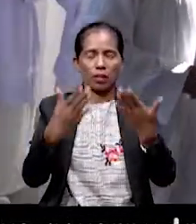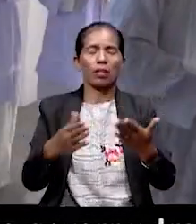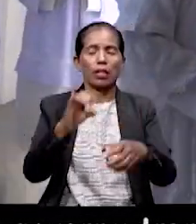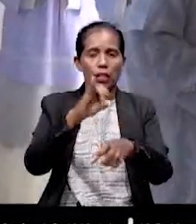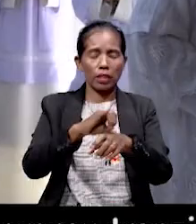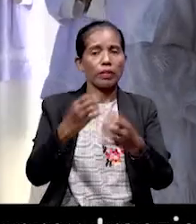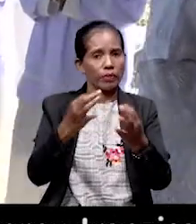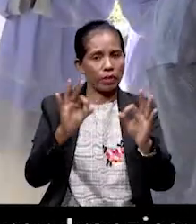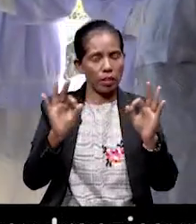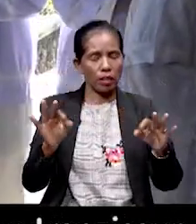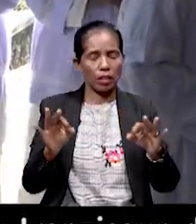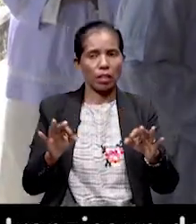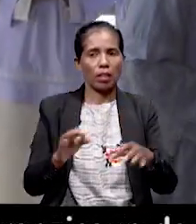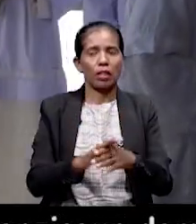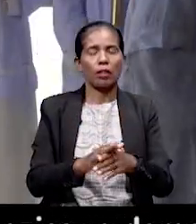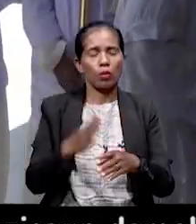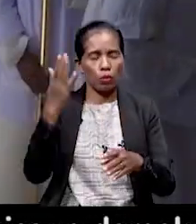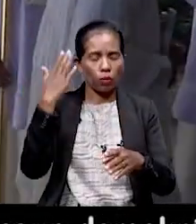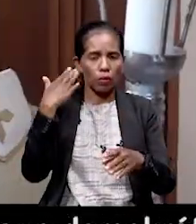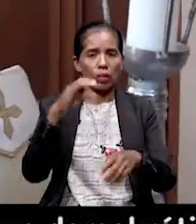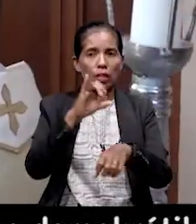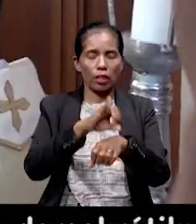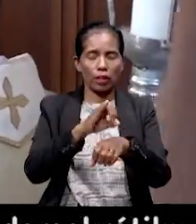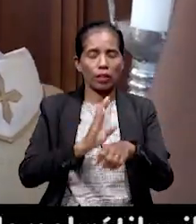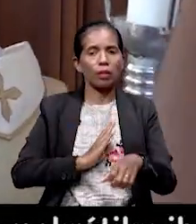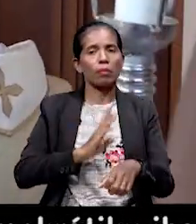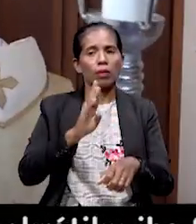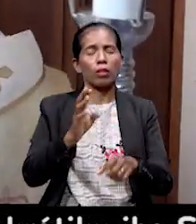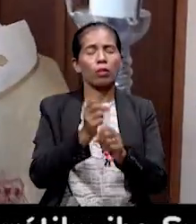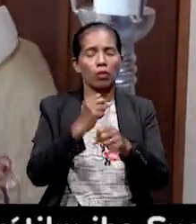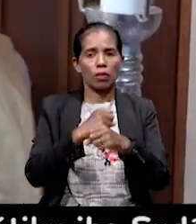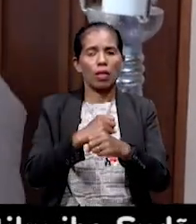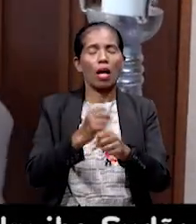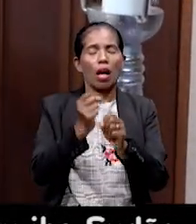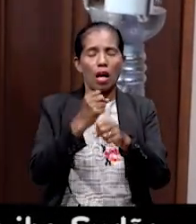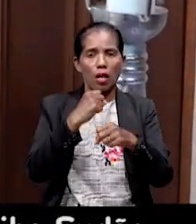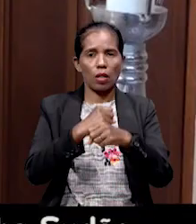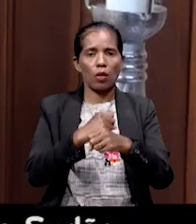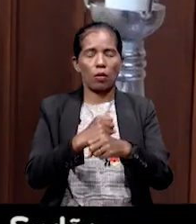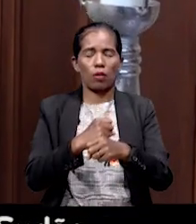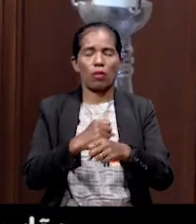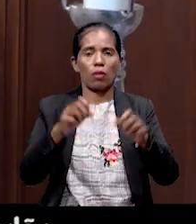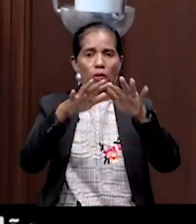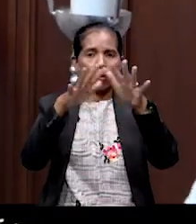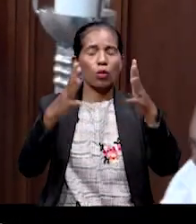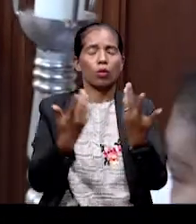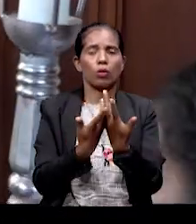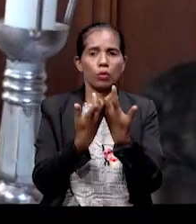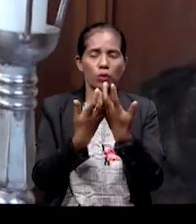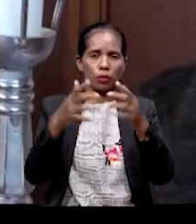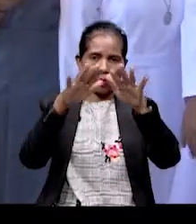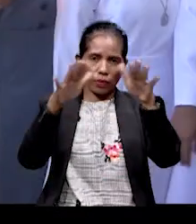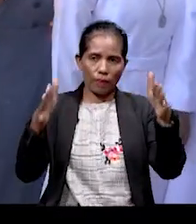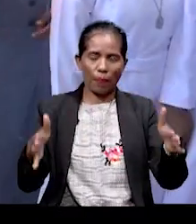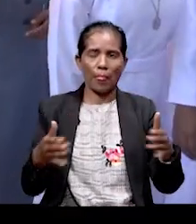hateten. Início Igreja Sagrado Coração de Jesus Becora hari ho talitahan. Maibê João Baptista Actuir, ohin